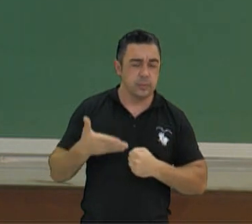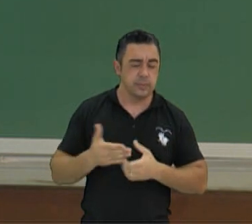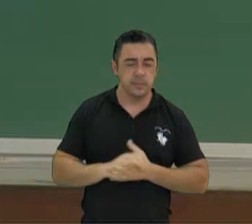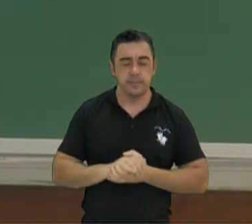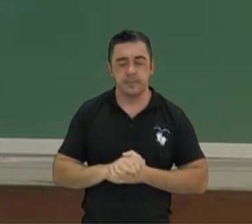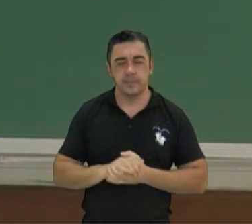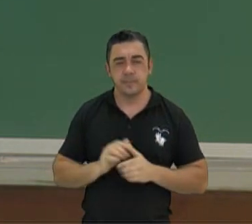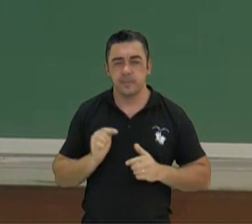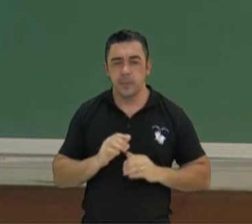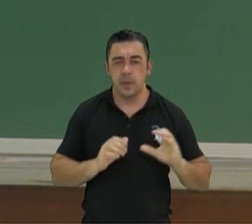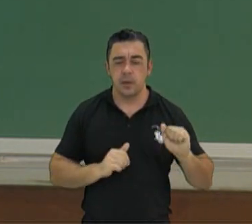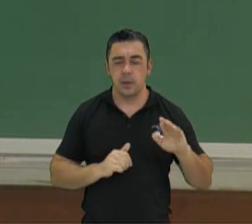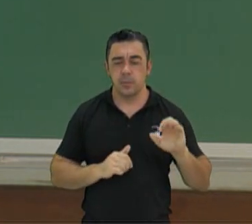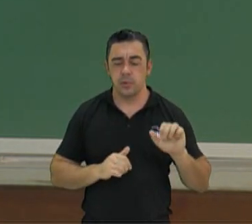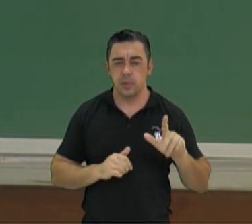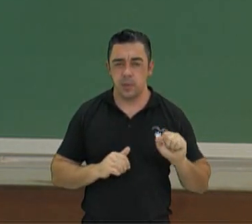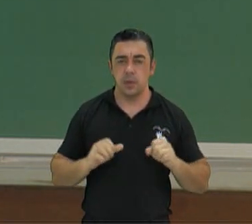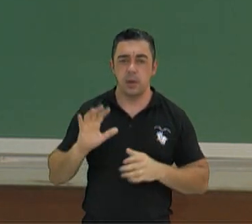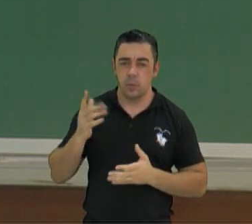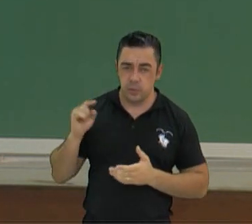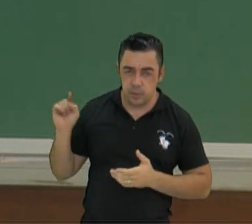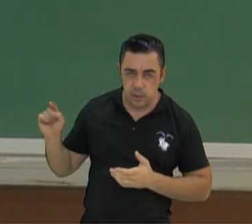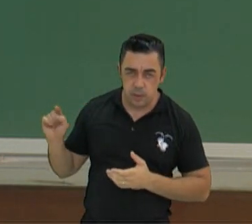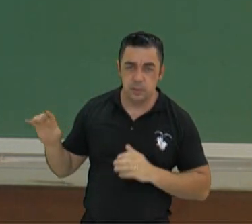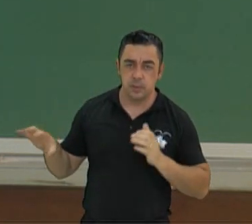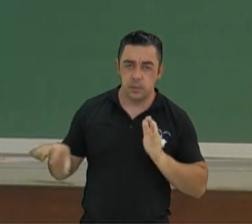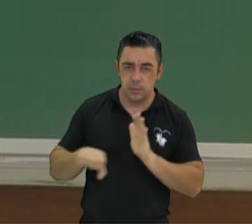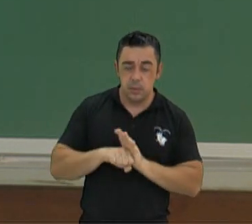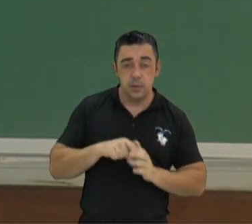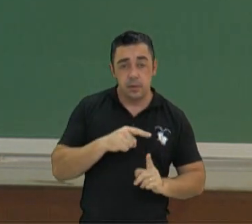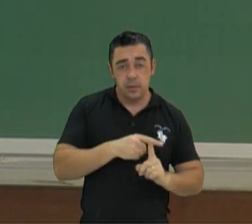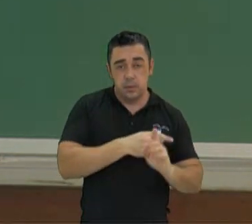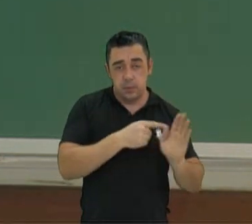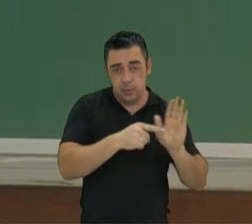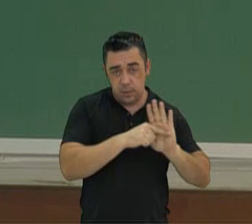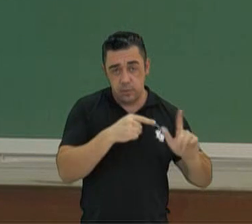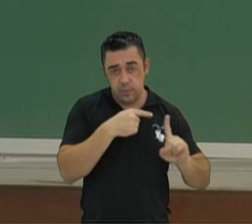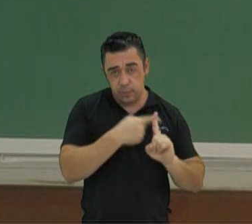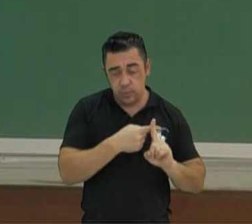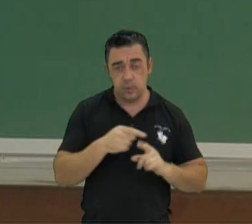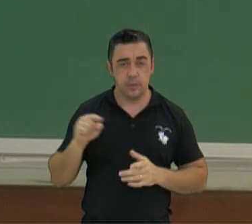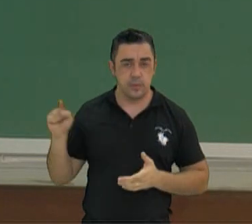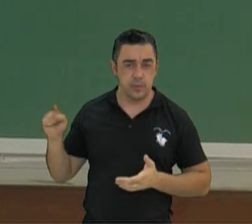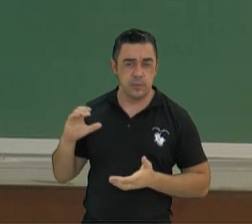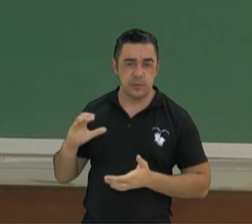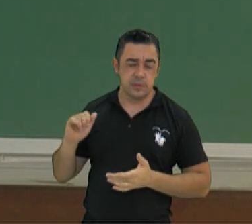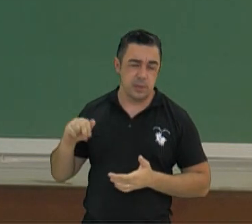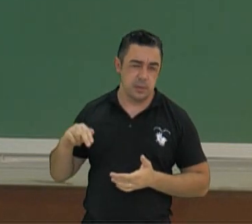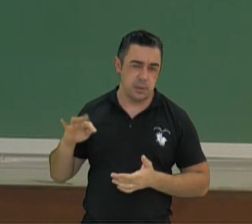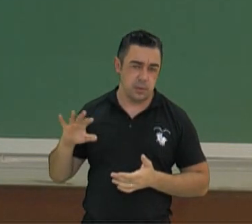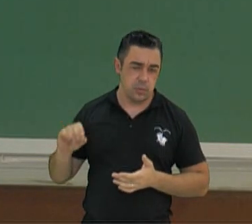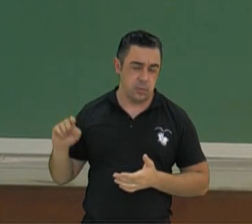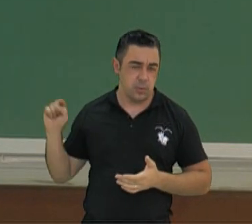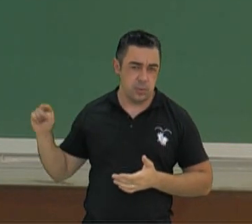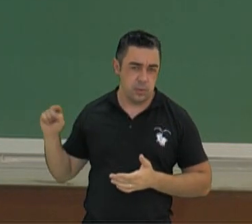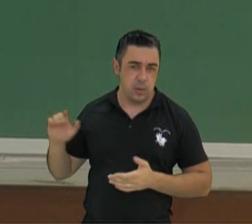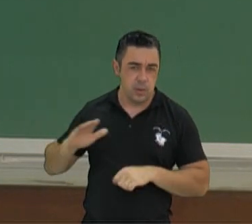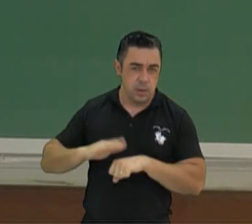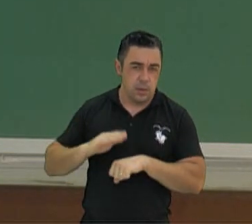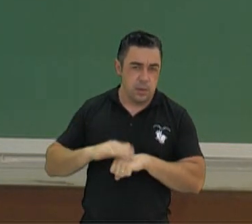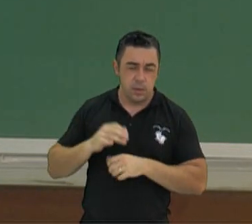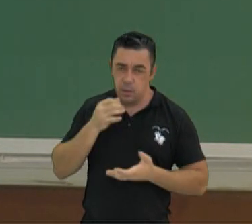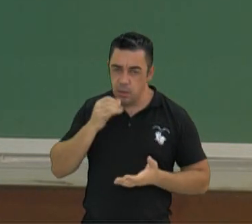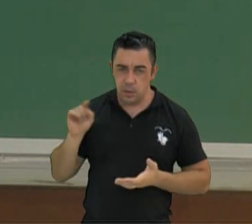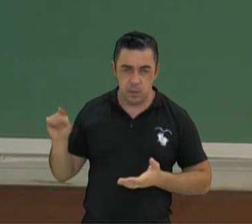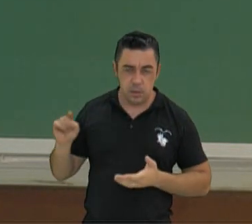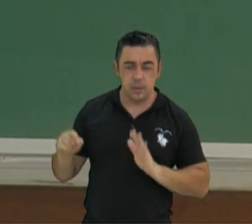A carbonila vai sofrer a ressonância, ficando negativo e positivo. O cianeto, que o nitrogênio é mais